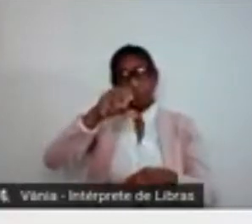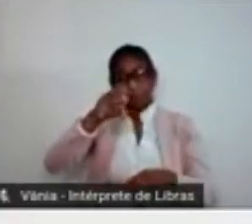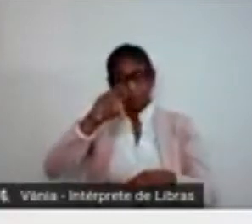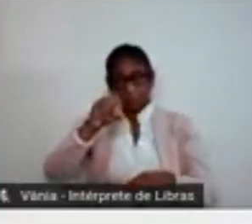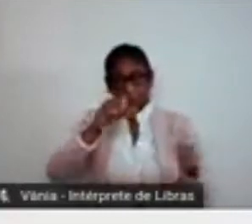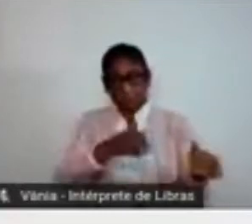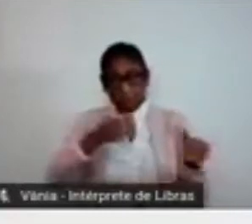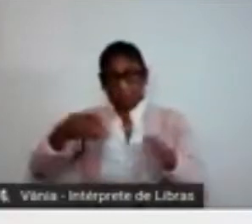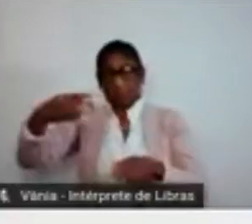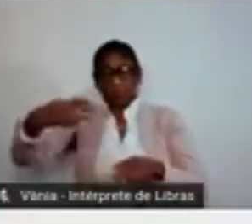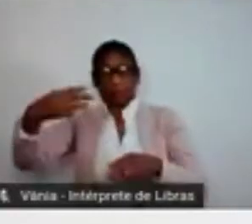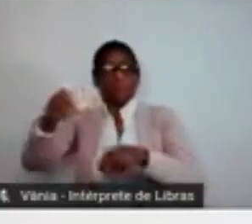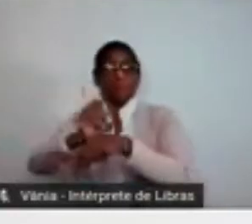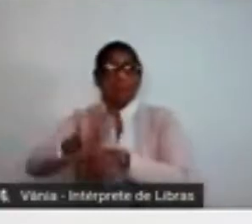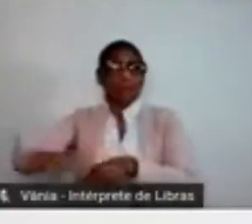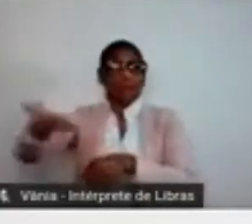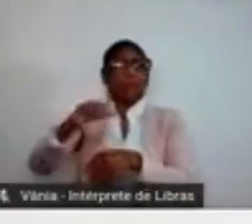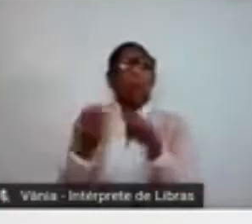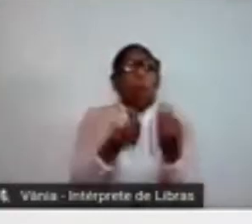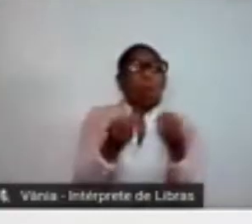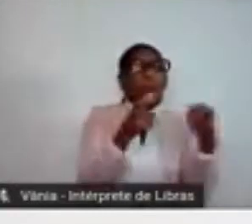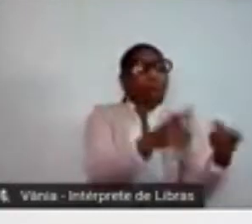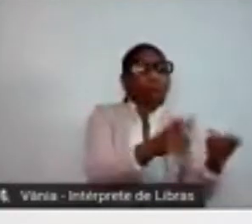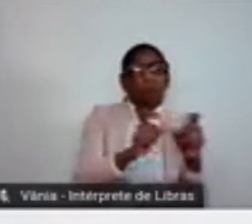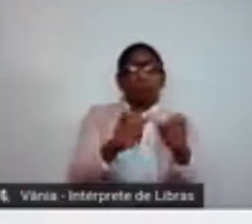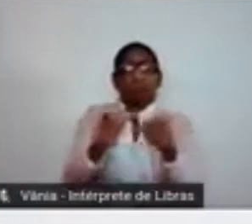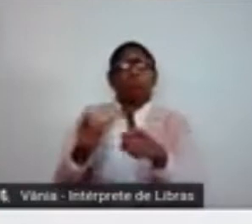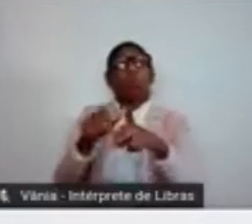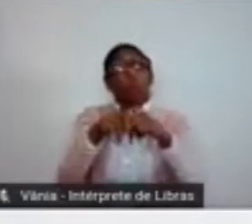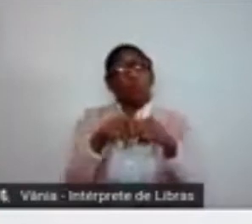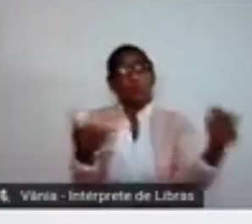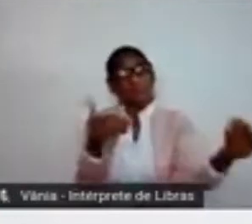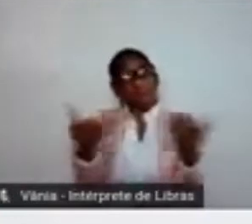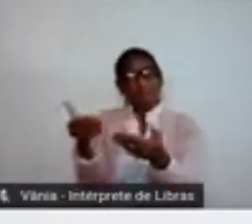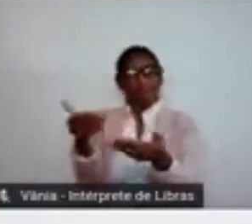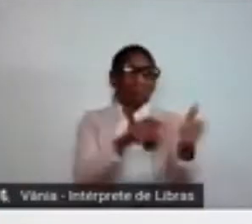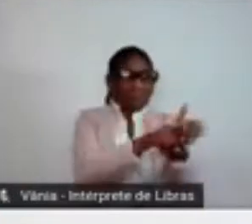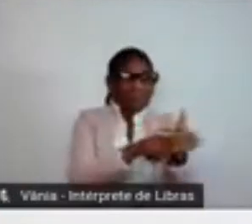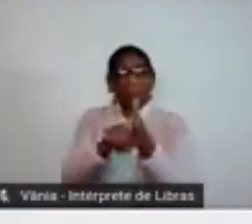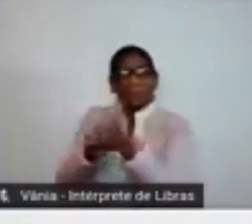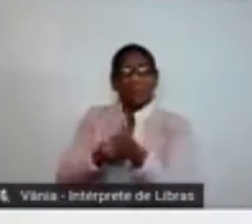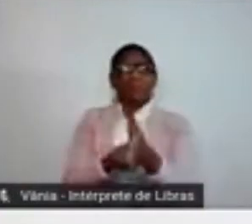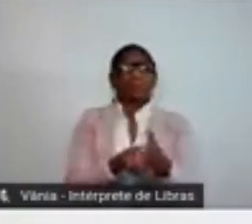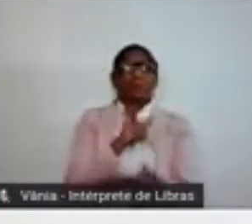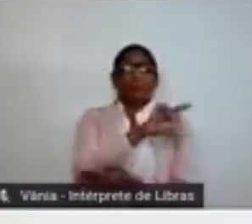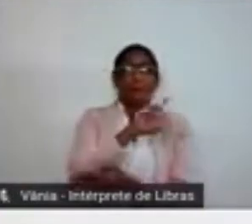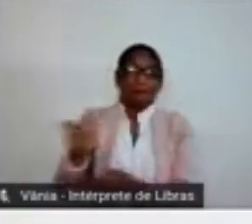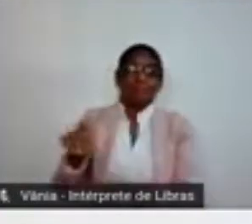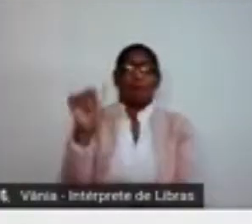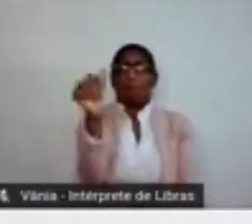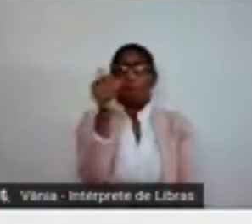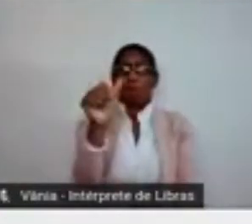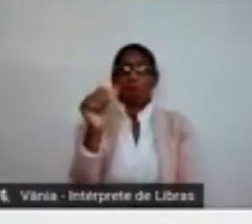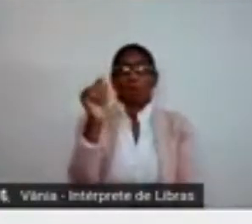um todo. É por isso que a gente faz essa análise de todos esses indicadores que aqui estão. E como